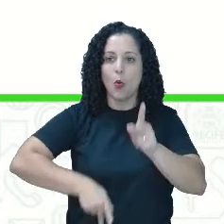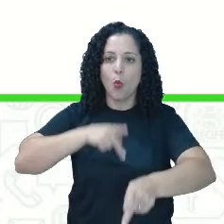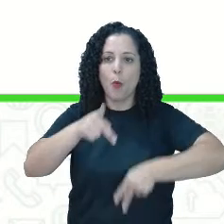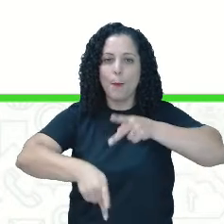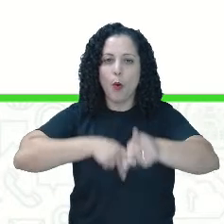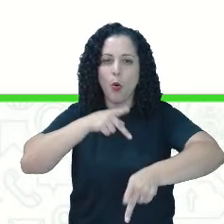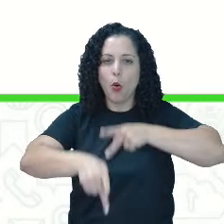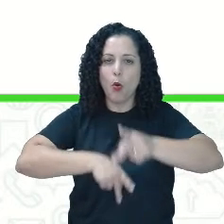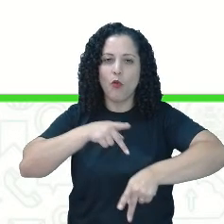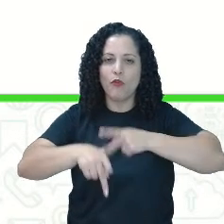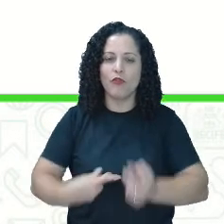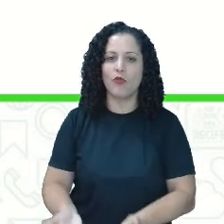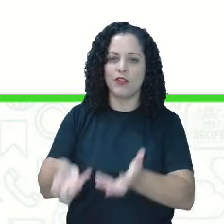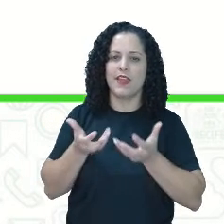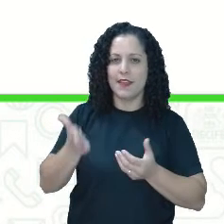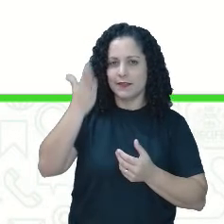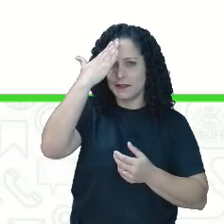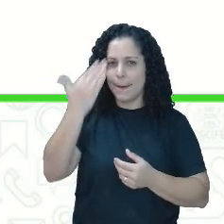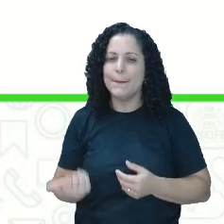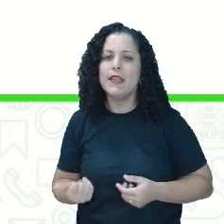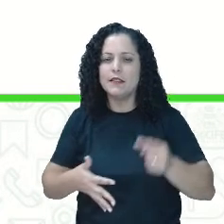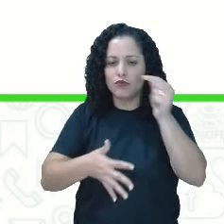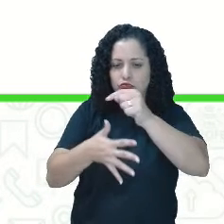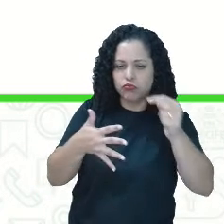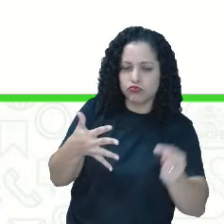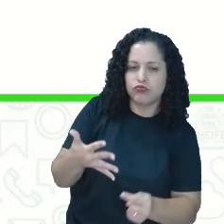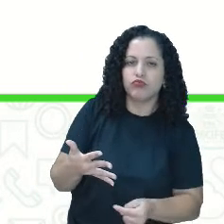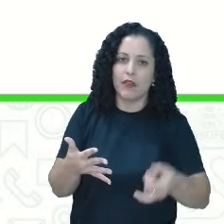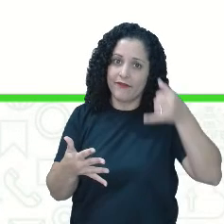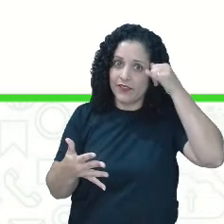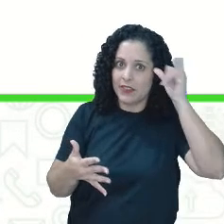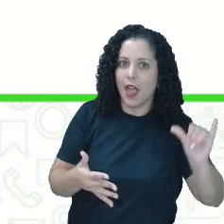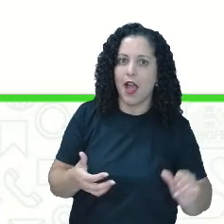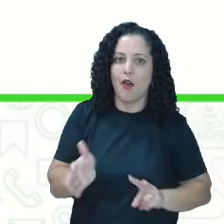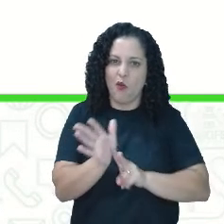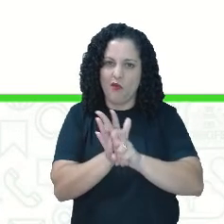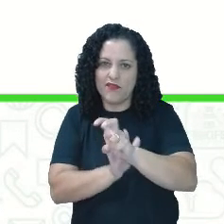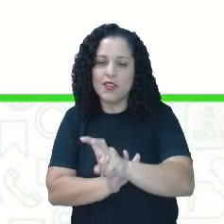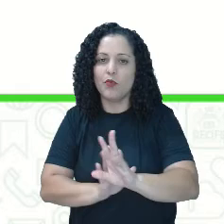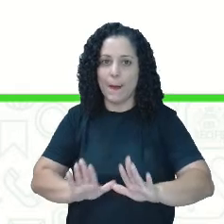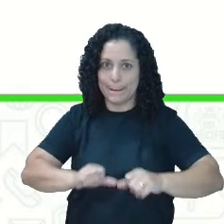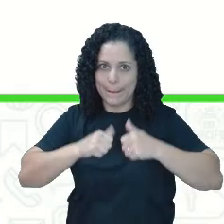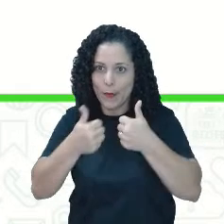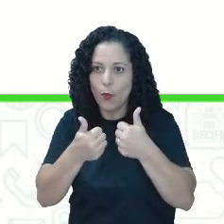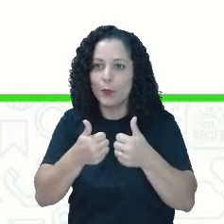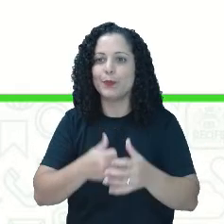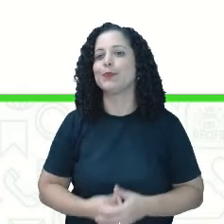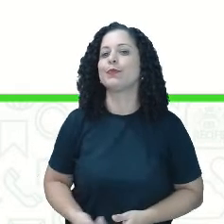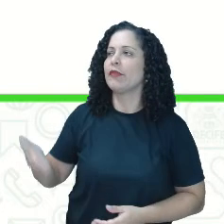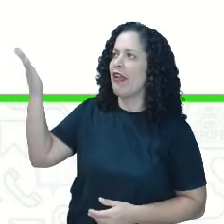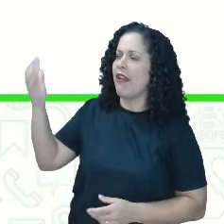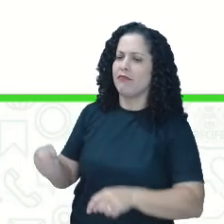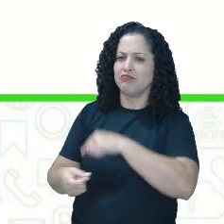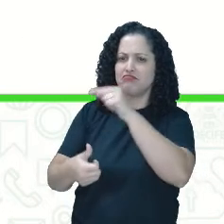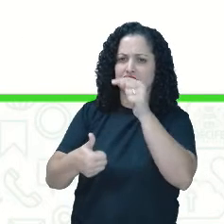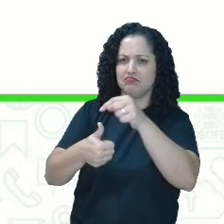saber se essas medidas de combate ao vírus são eficazes. Então, vocês vão ver se é declarativa,